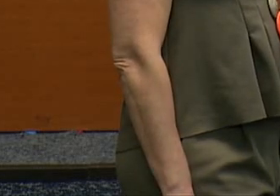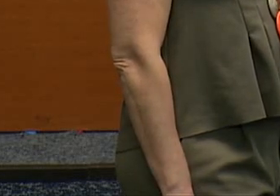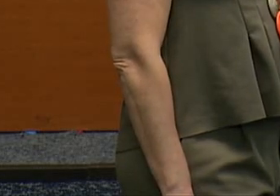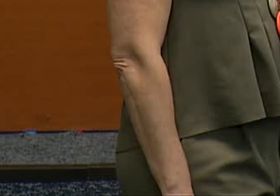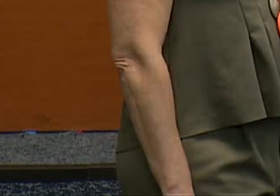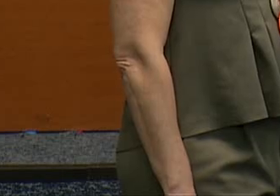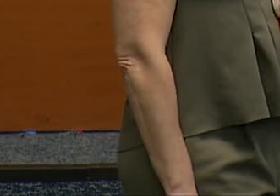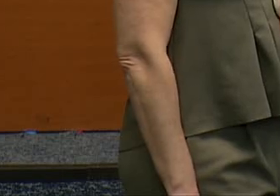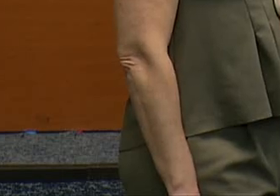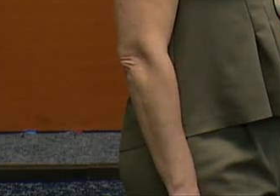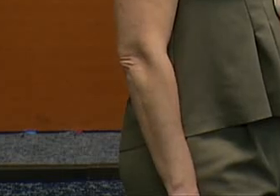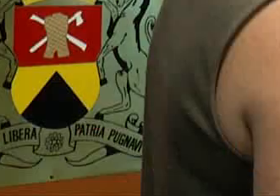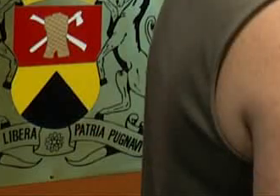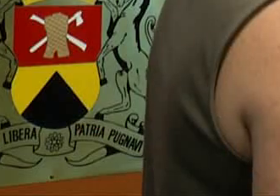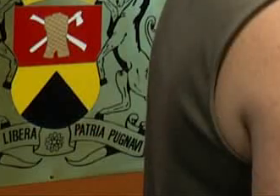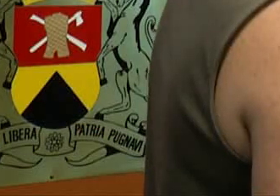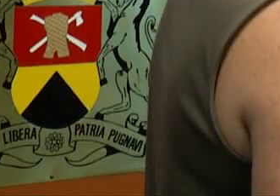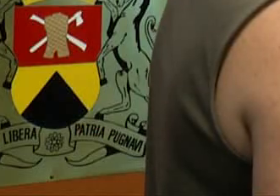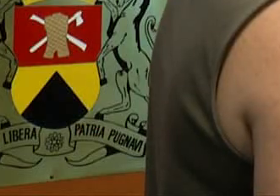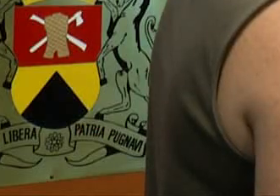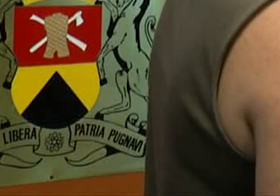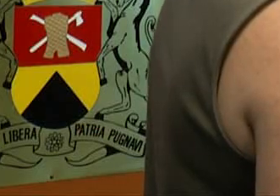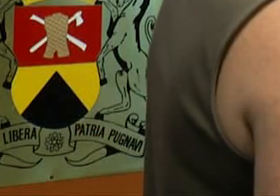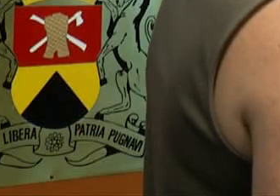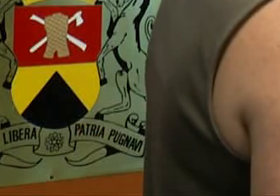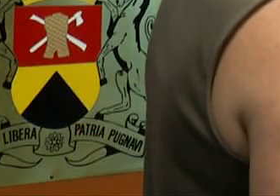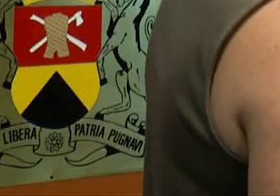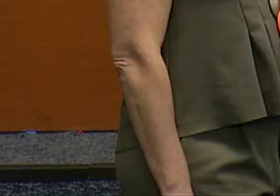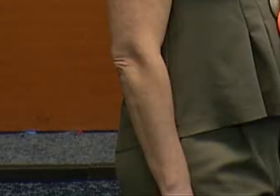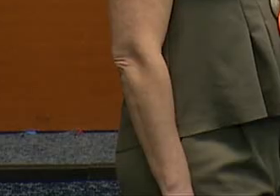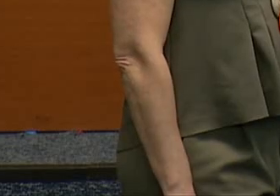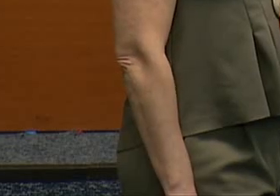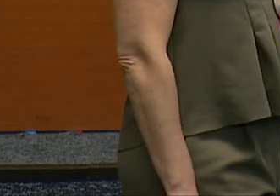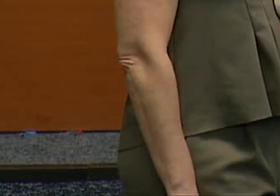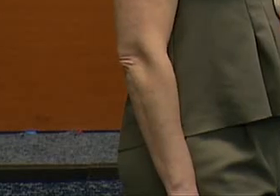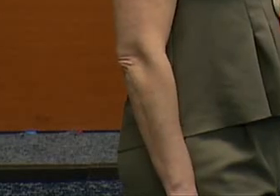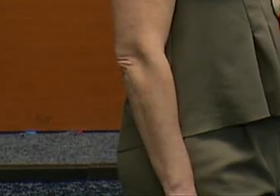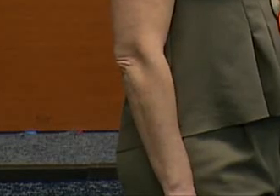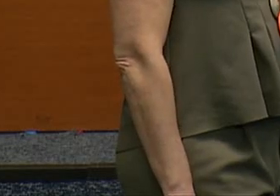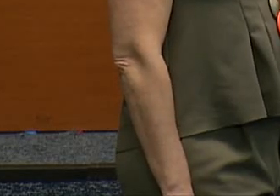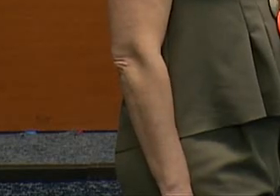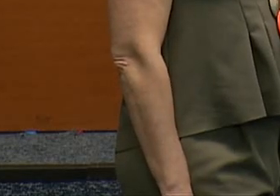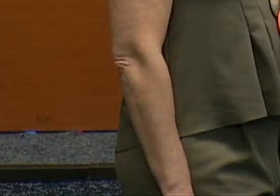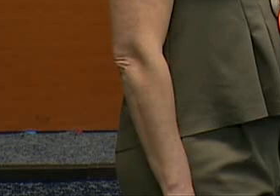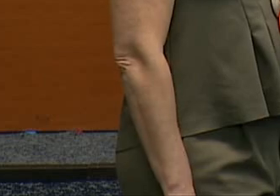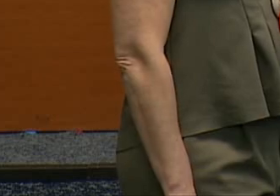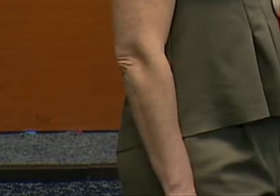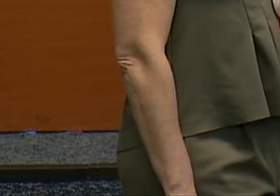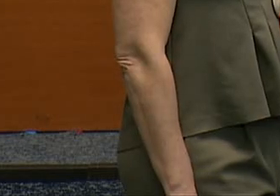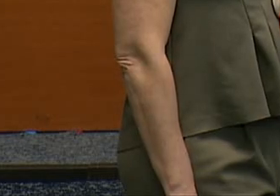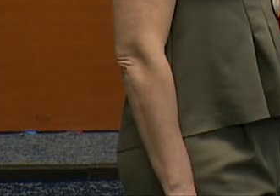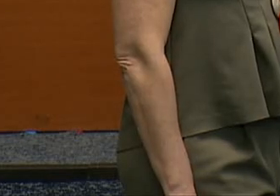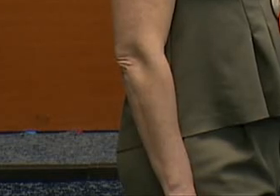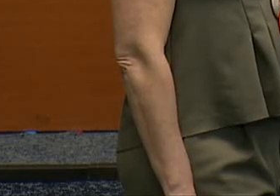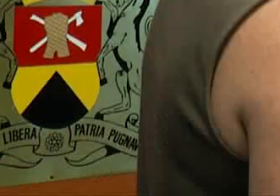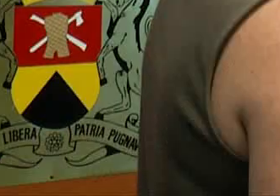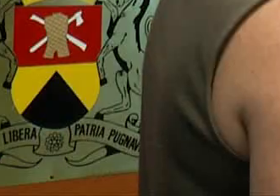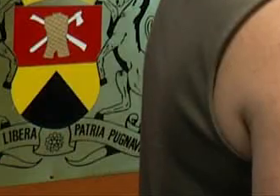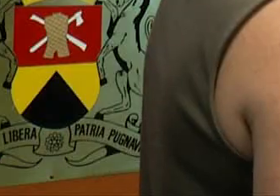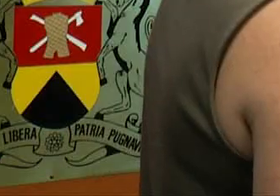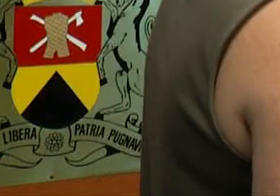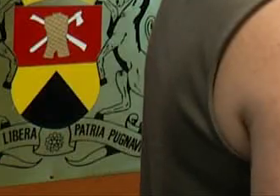aqui sem passar na disciplina de otorrino e ter a informação desses professores. Trabalhava voluntariamente,